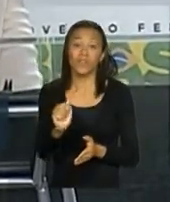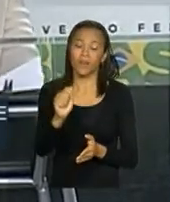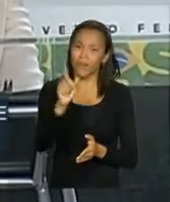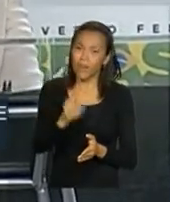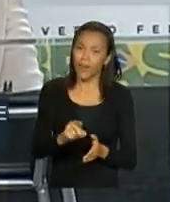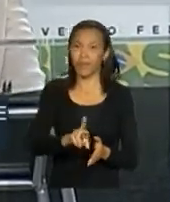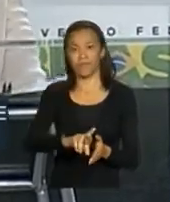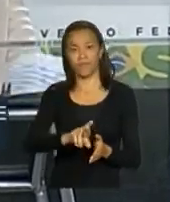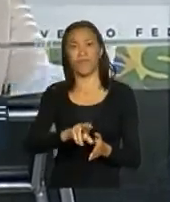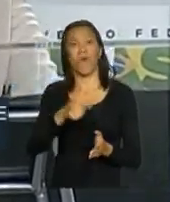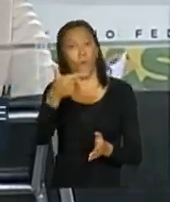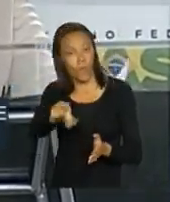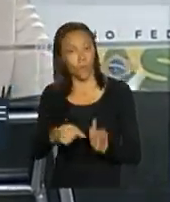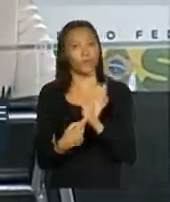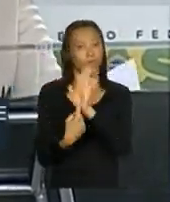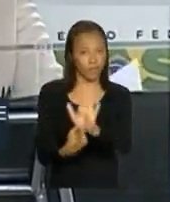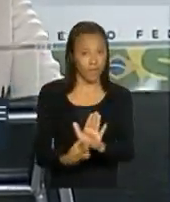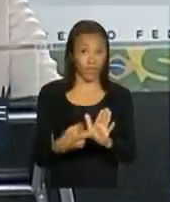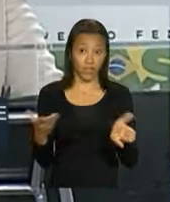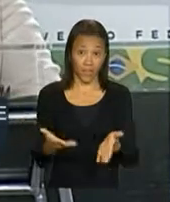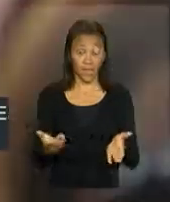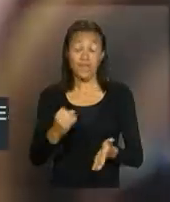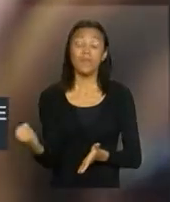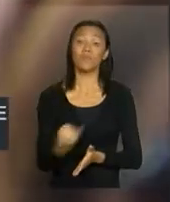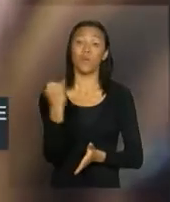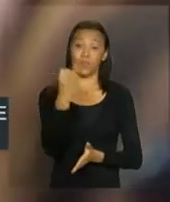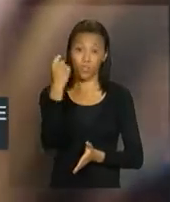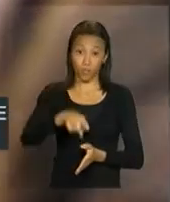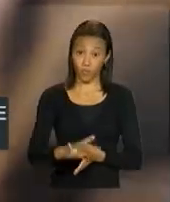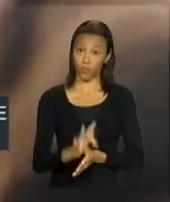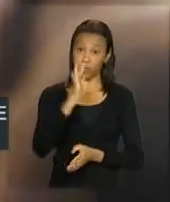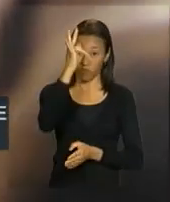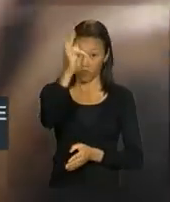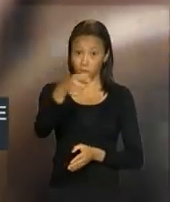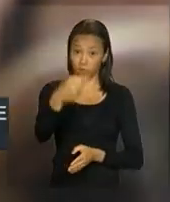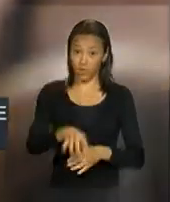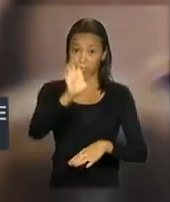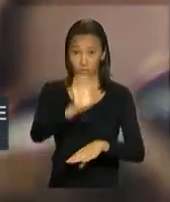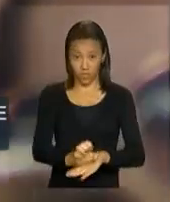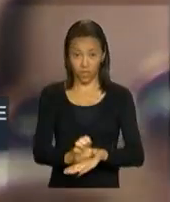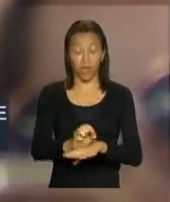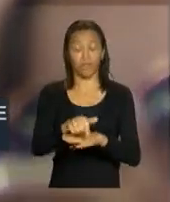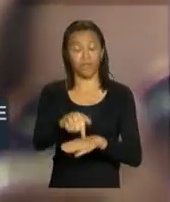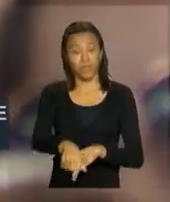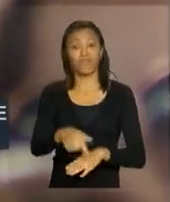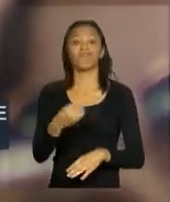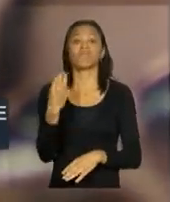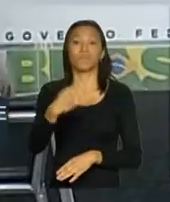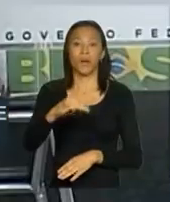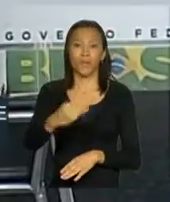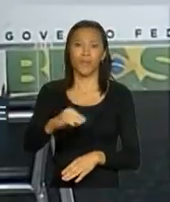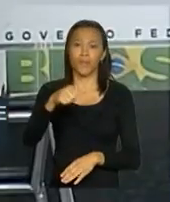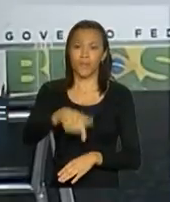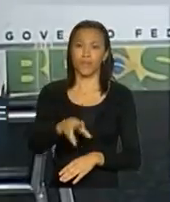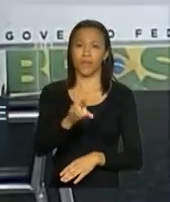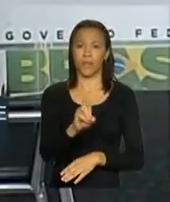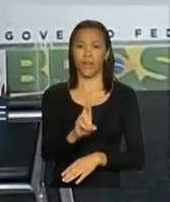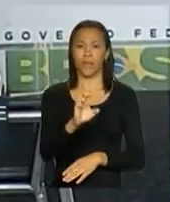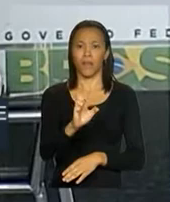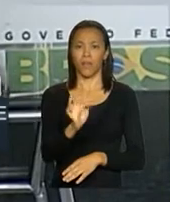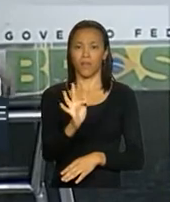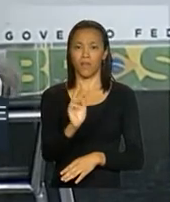realmente à parte desse momento decisivo para o futuro econômico do Maranhão. Que essa refinaria, a